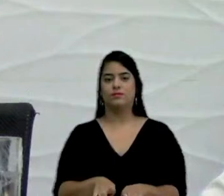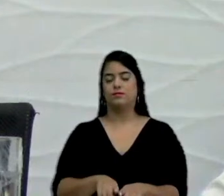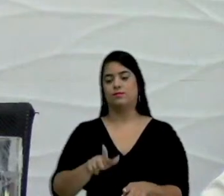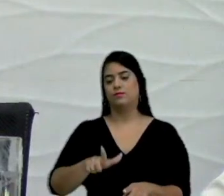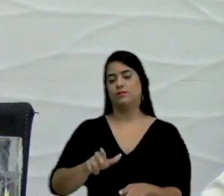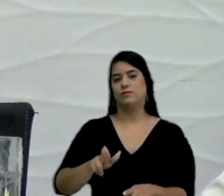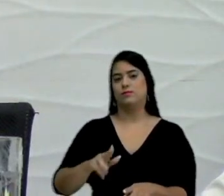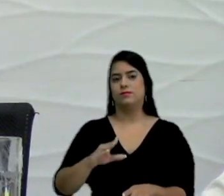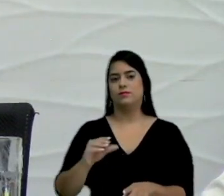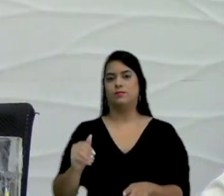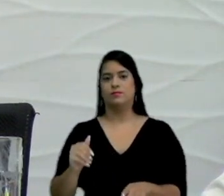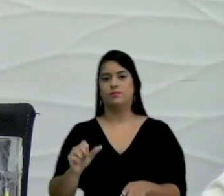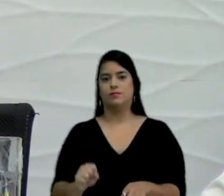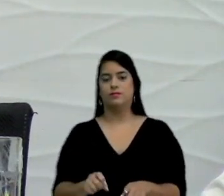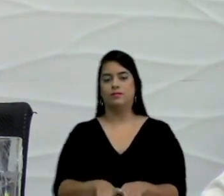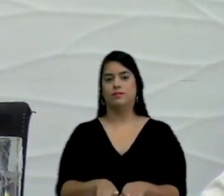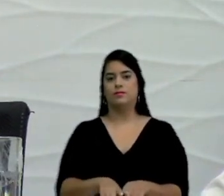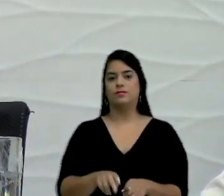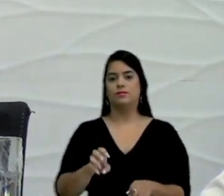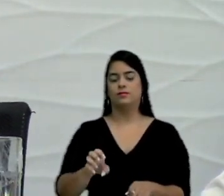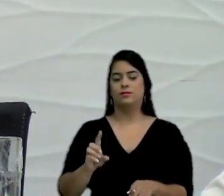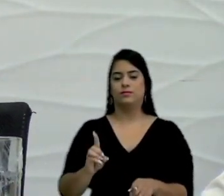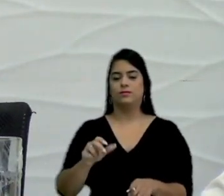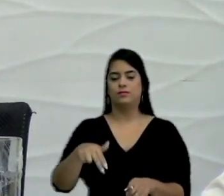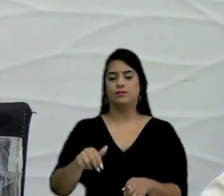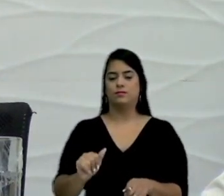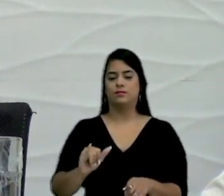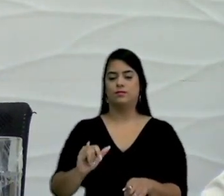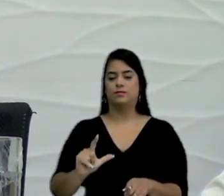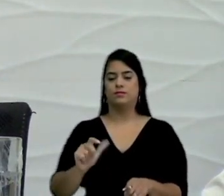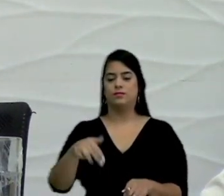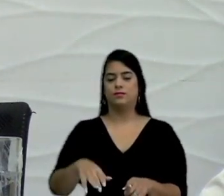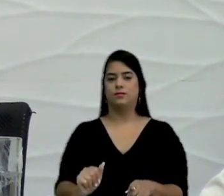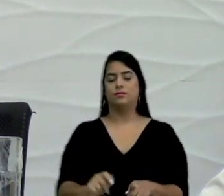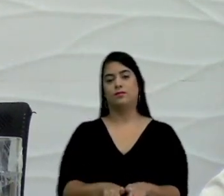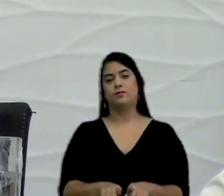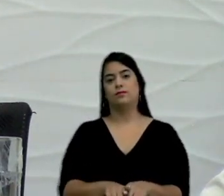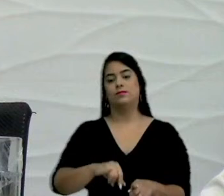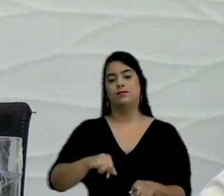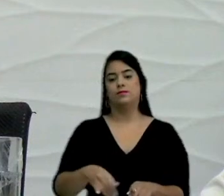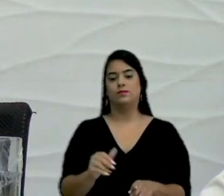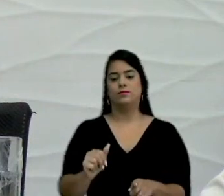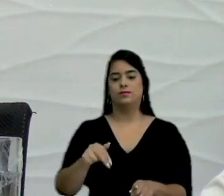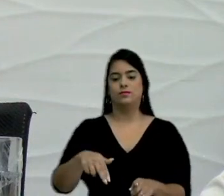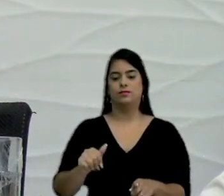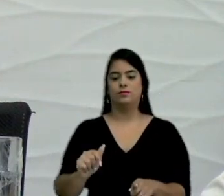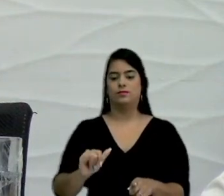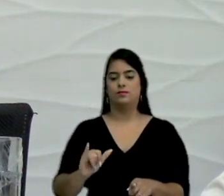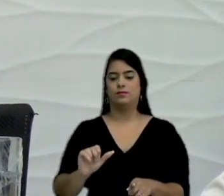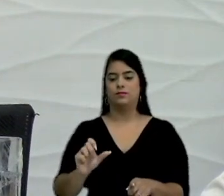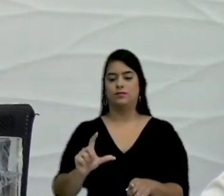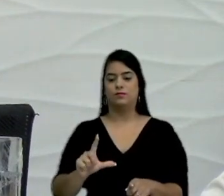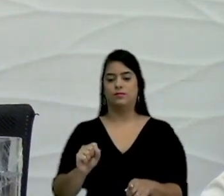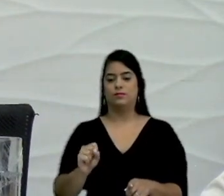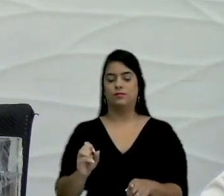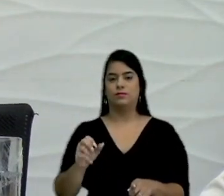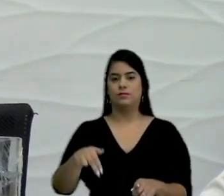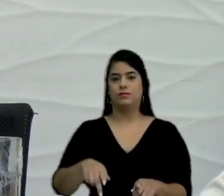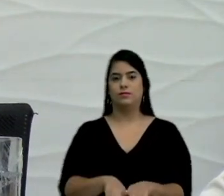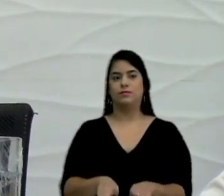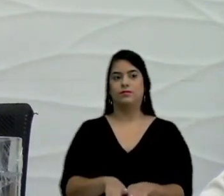Nascimento a Ed nailma Demétrio a janailson Silva a Pedro Leandro Léo da